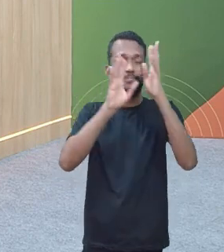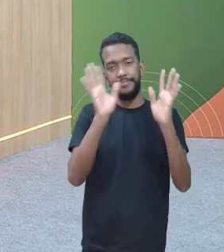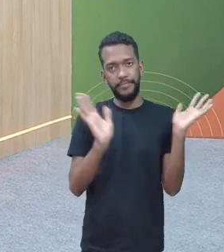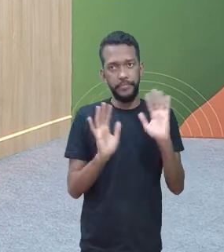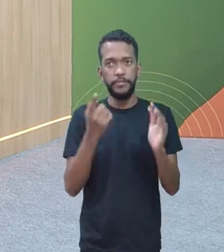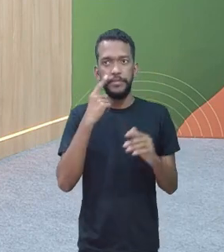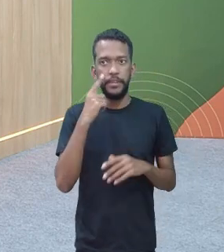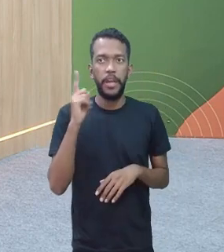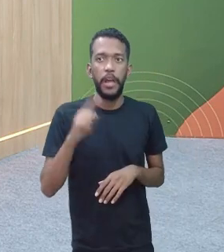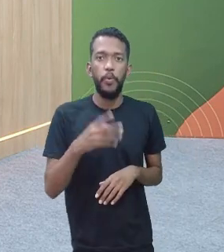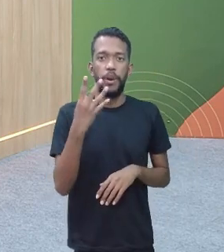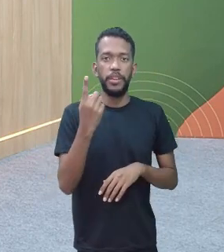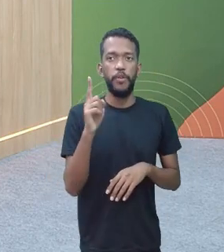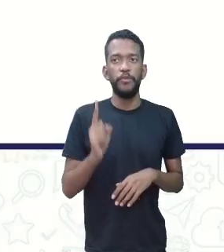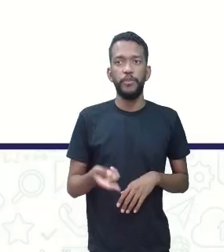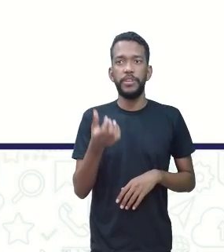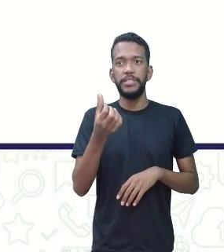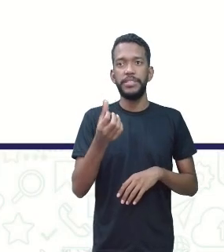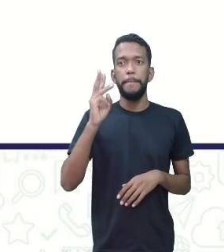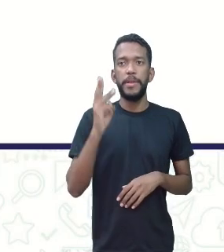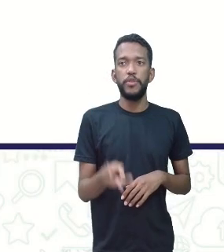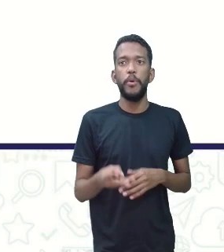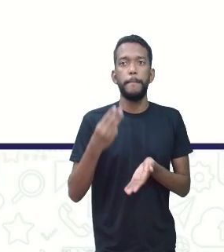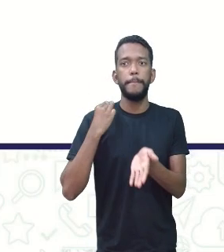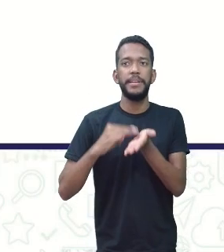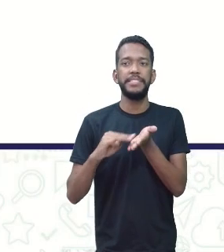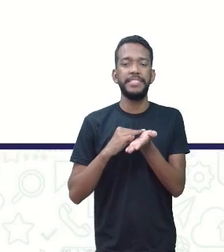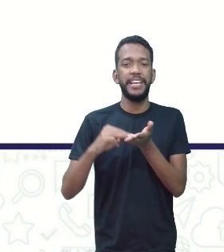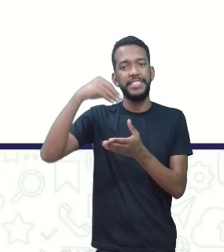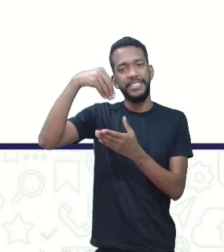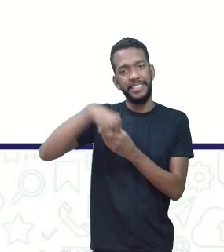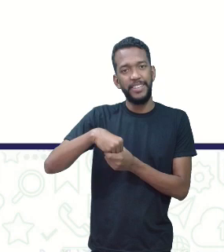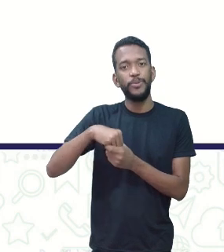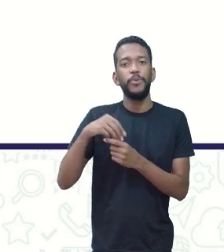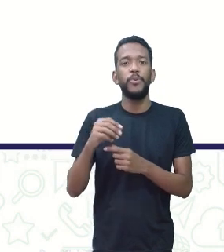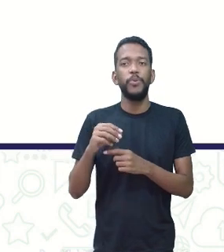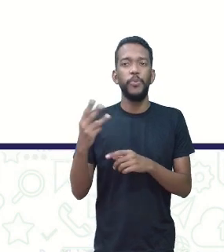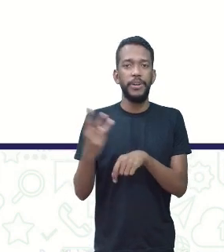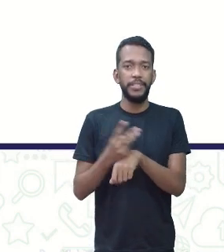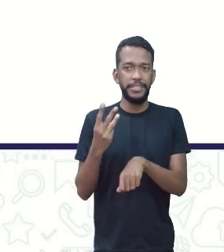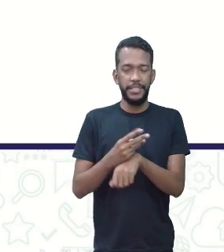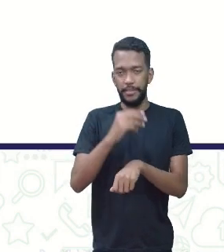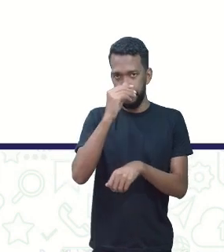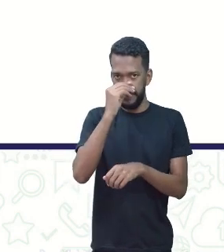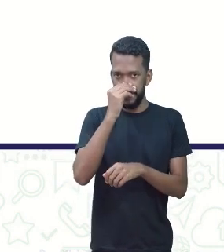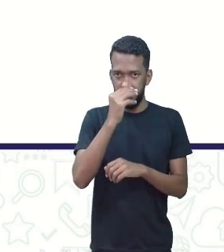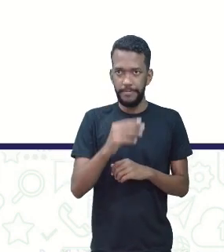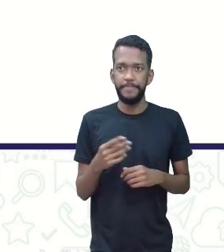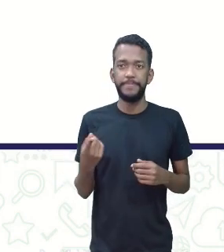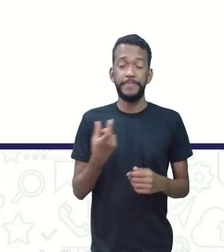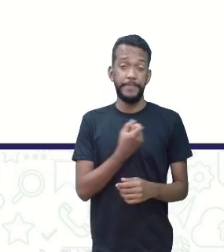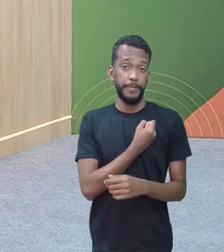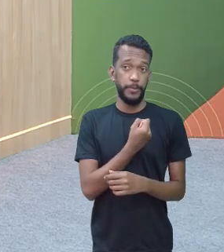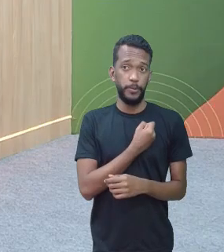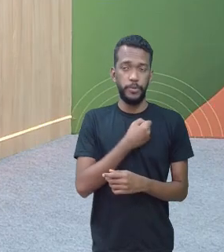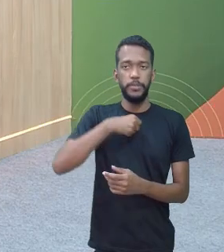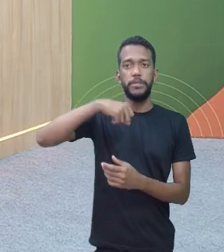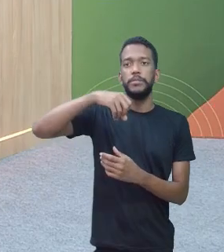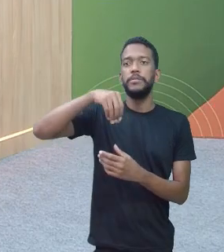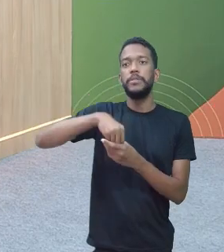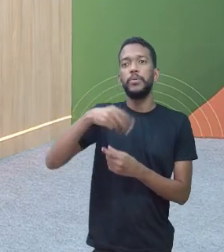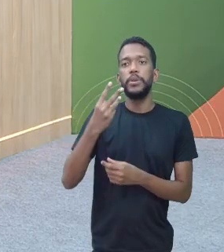tem 41,6 milhões de mensagens no WhatsApp. Então, esse número me chama muito a atenção.